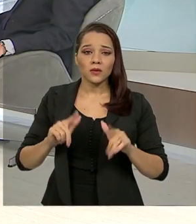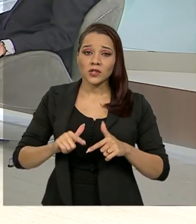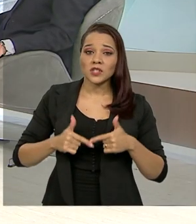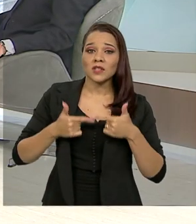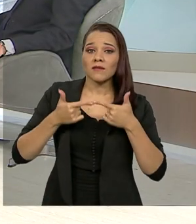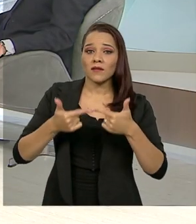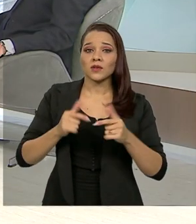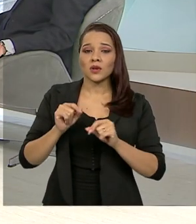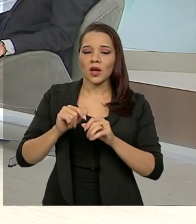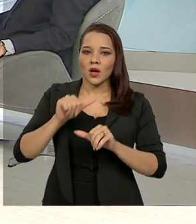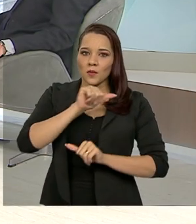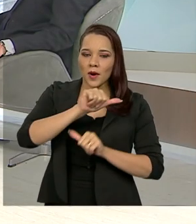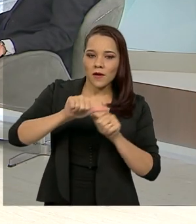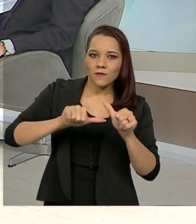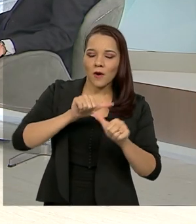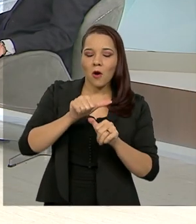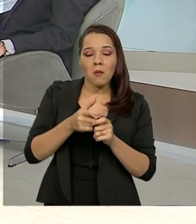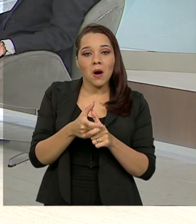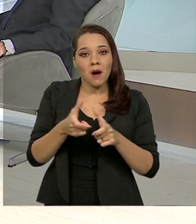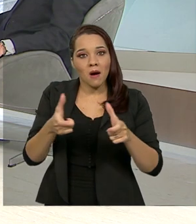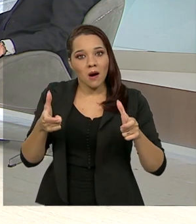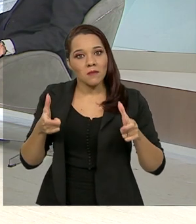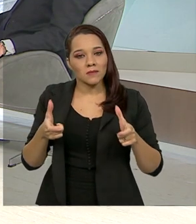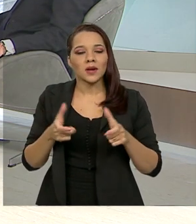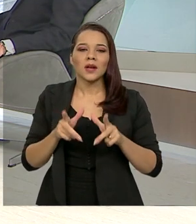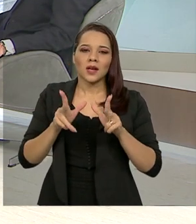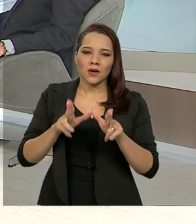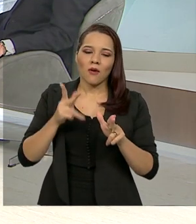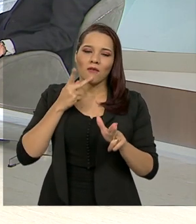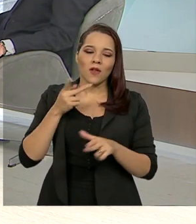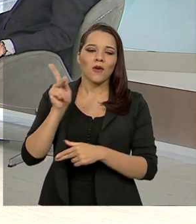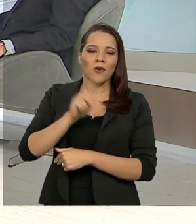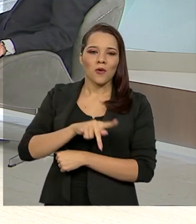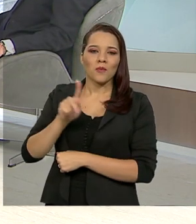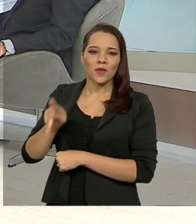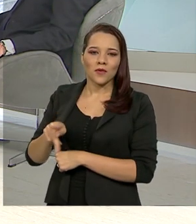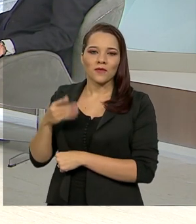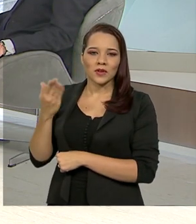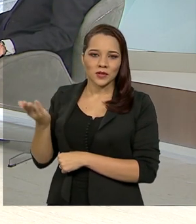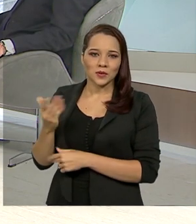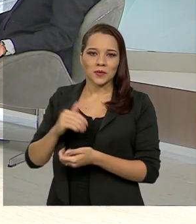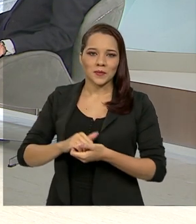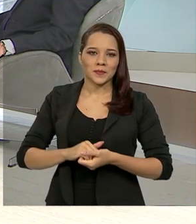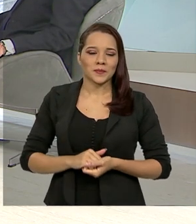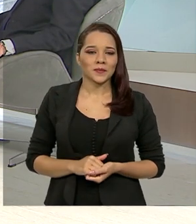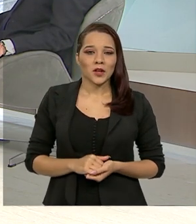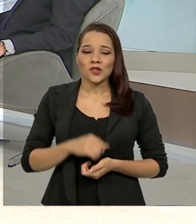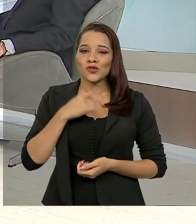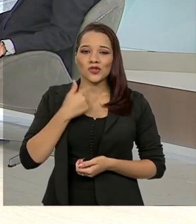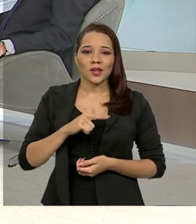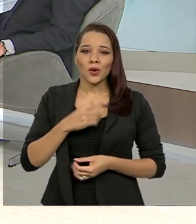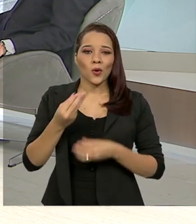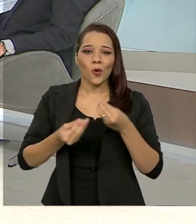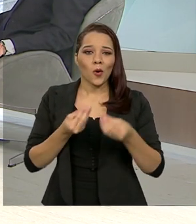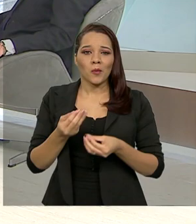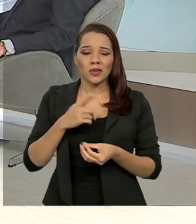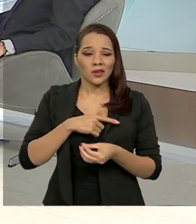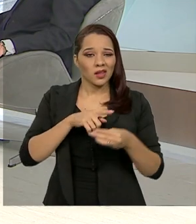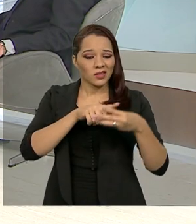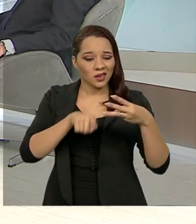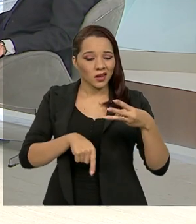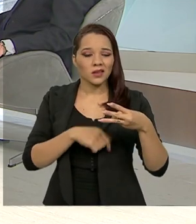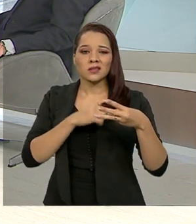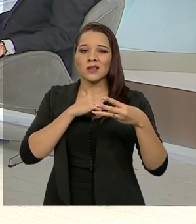uma reforma ampla. Como falou o professor Fossati, não dá para ter aí